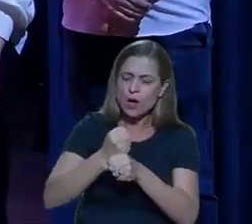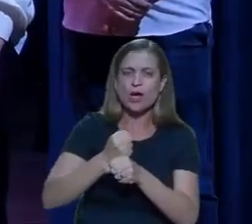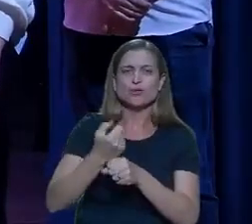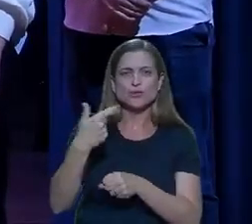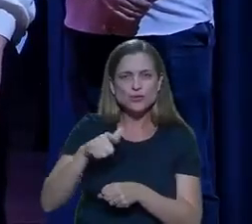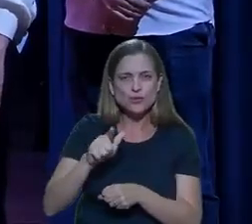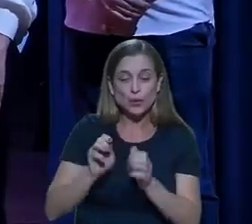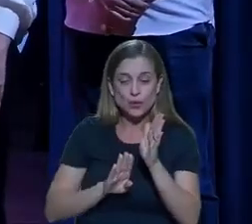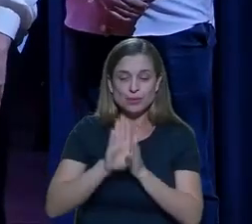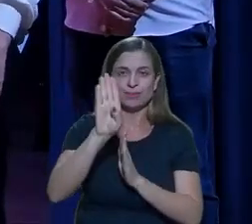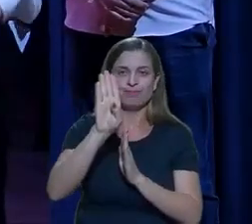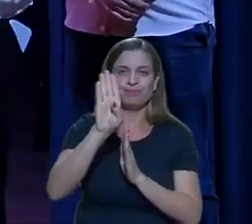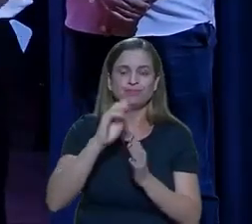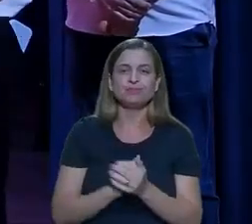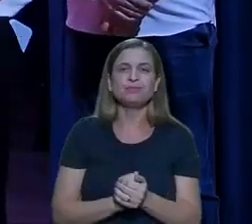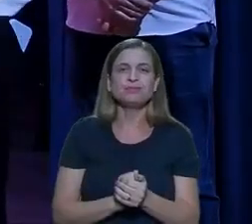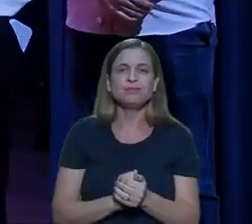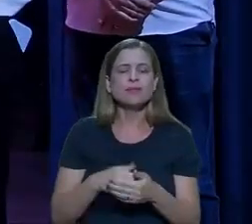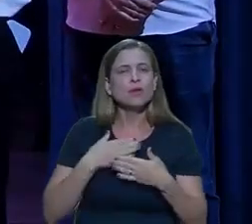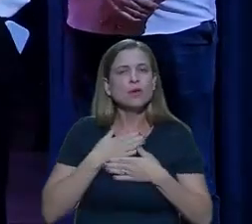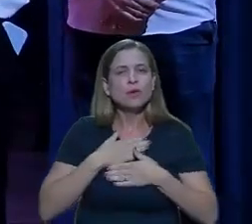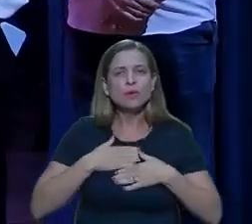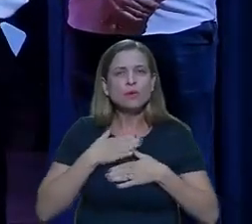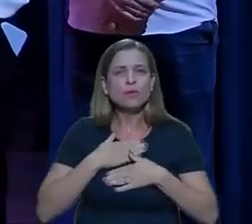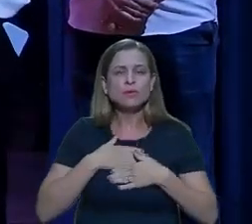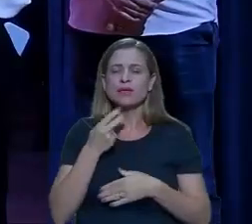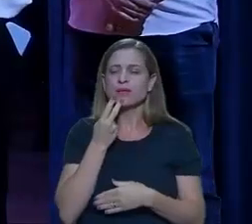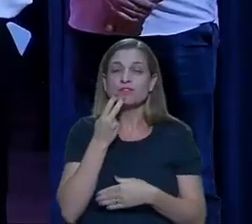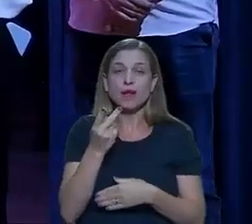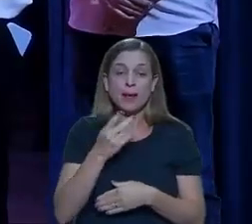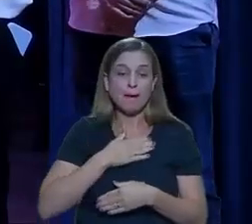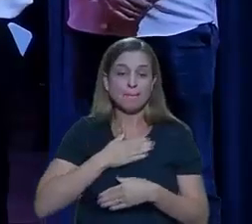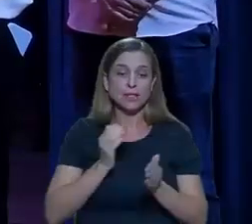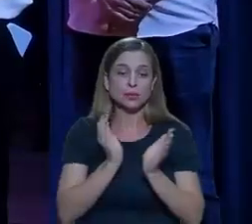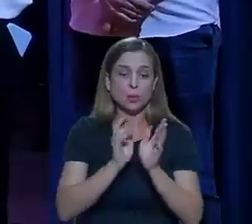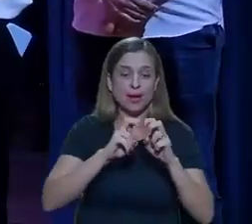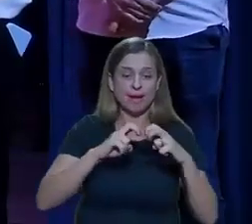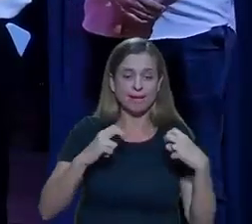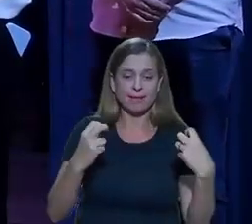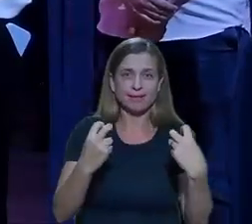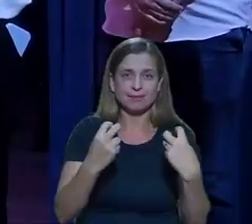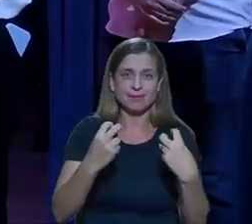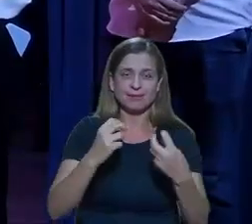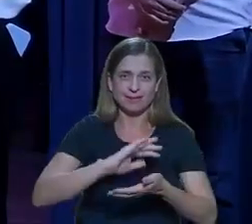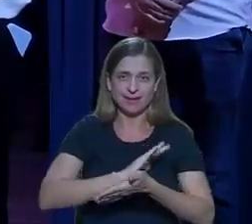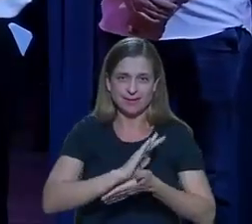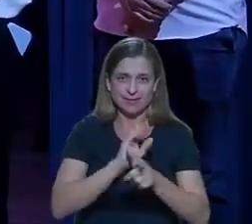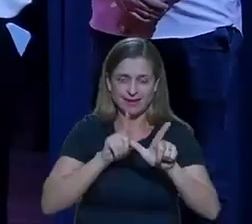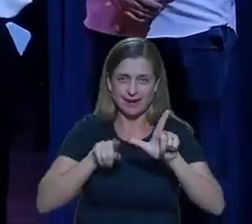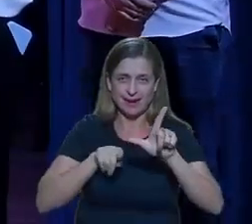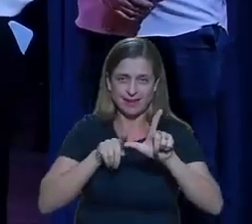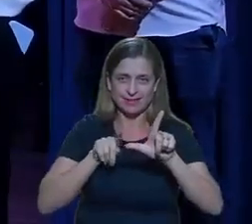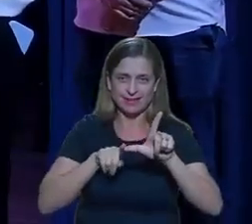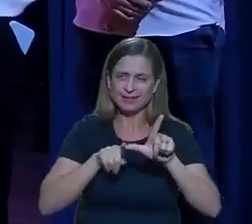sucesso. E gostaria de falar aqui para a minha turma aí da Academia de Letras. Vocês me colocam, toda vez eu tenho que